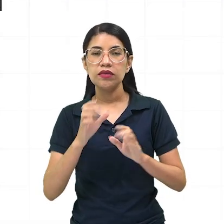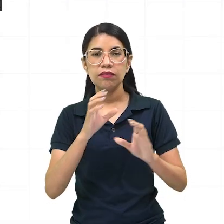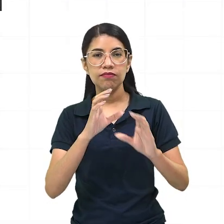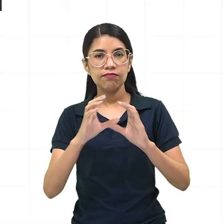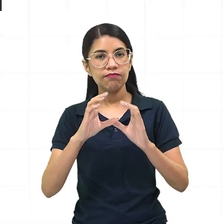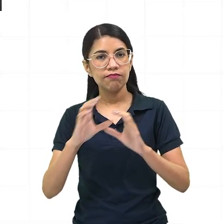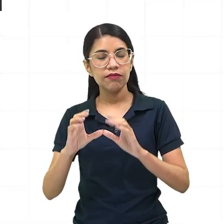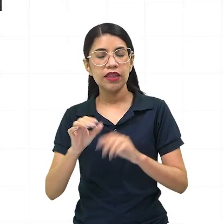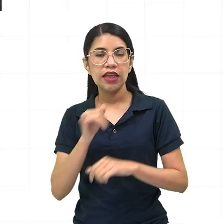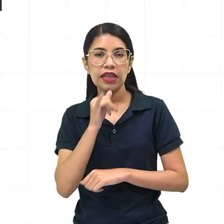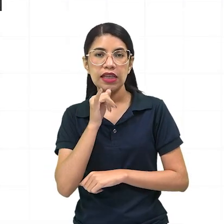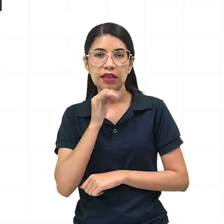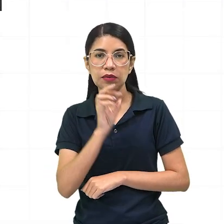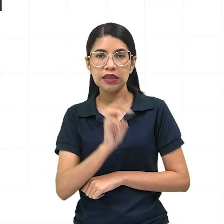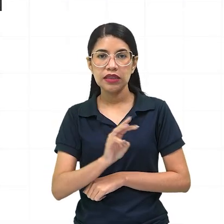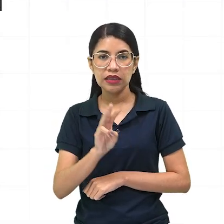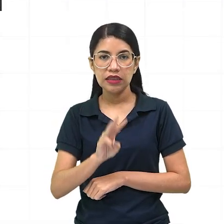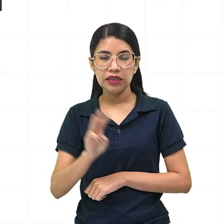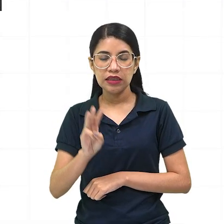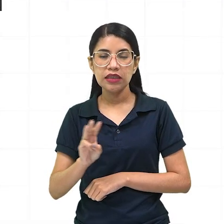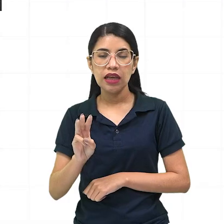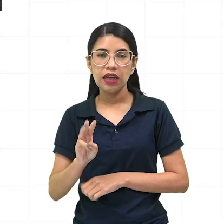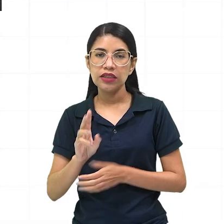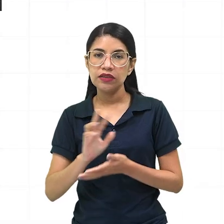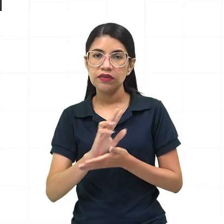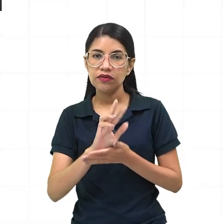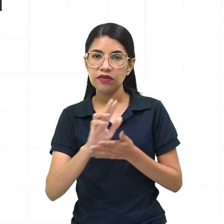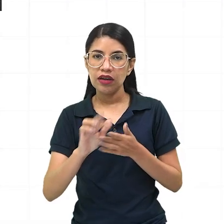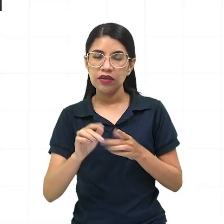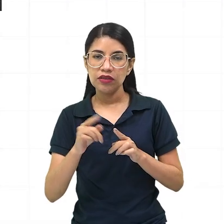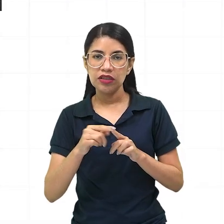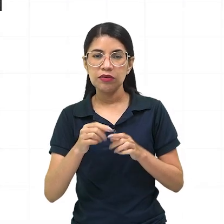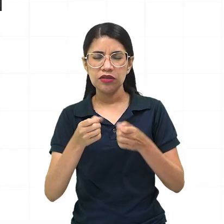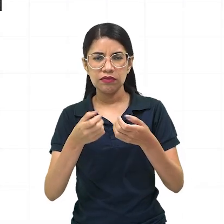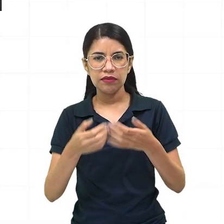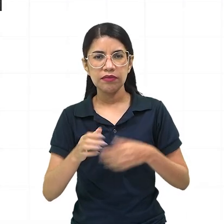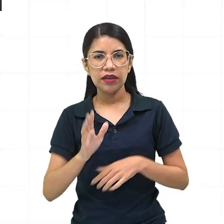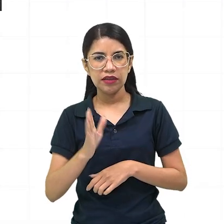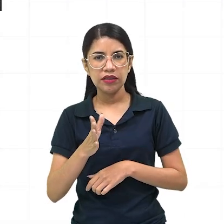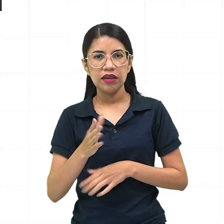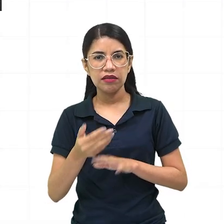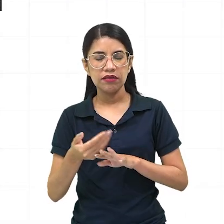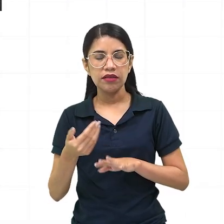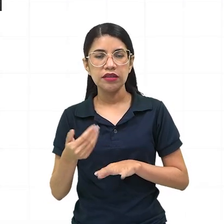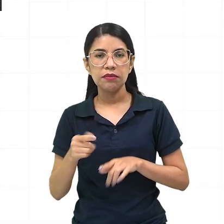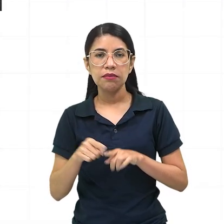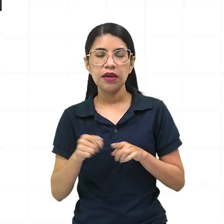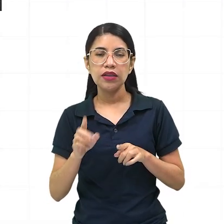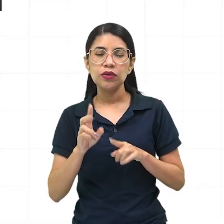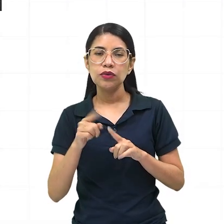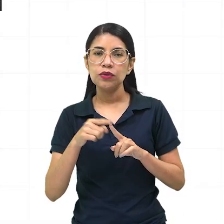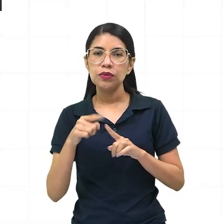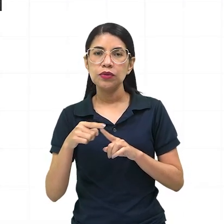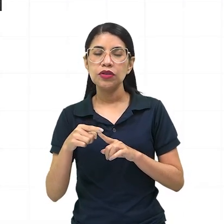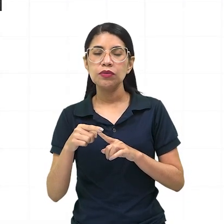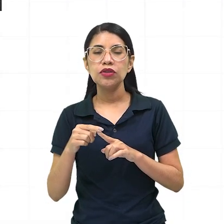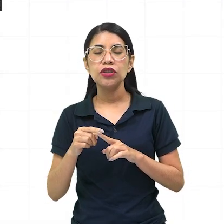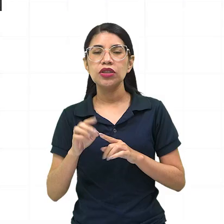exemplo, o uso de sites, blogs, eu já falei sobre isso tudo, mas esses novos meios de